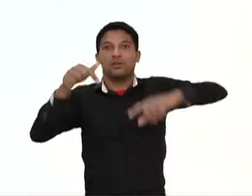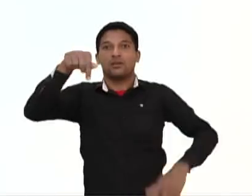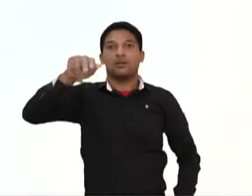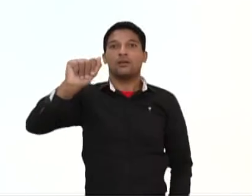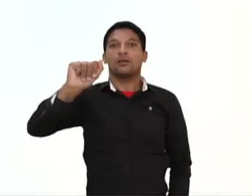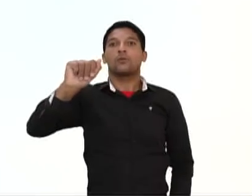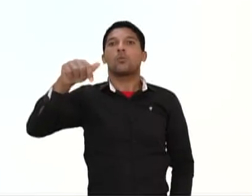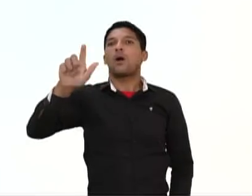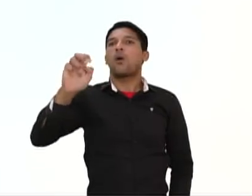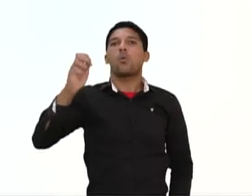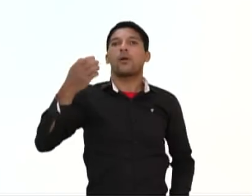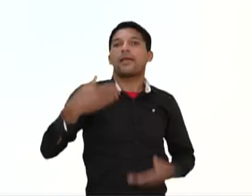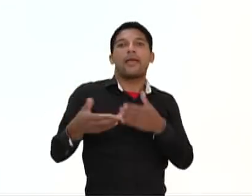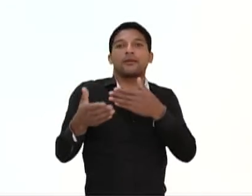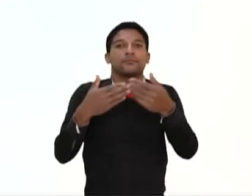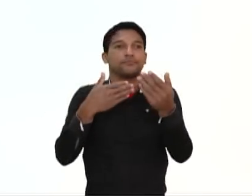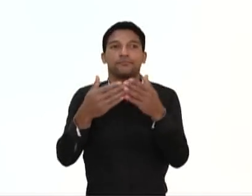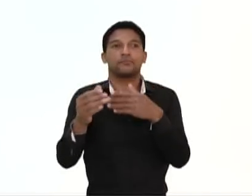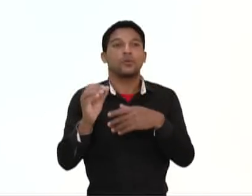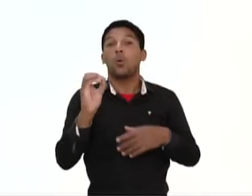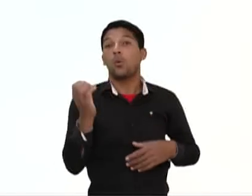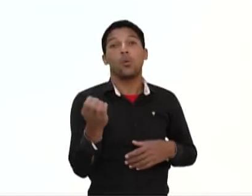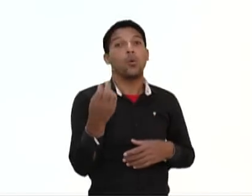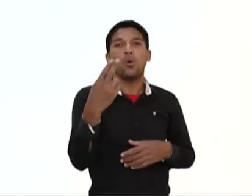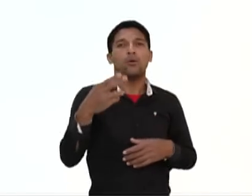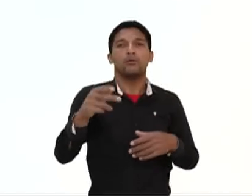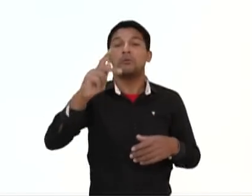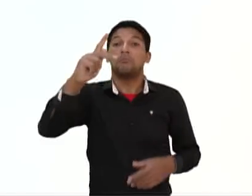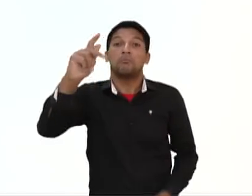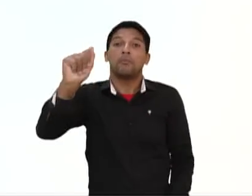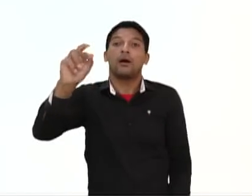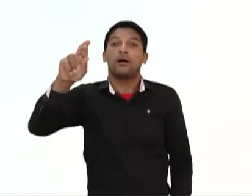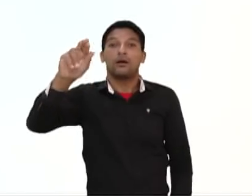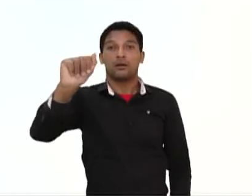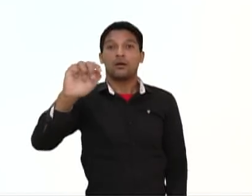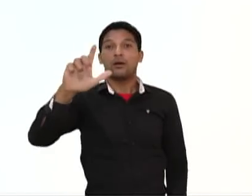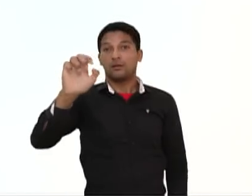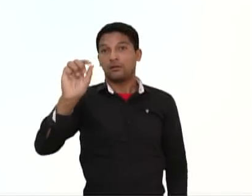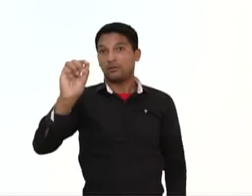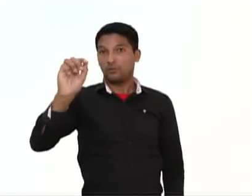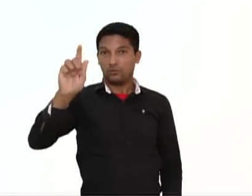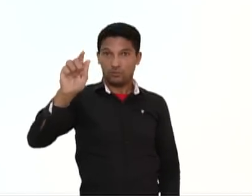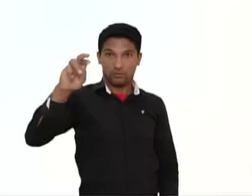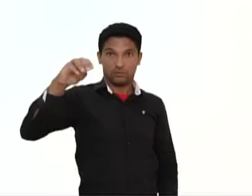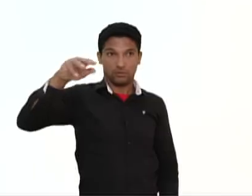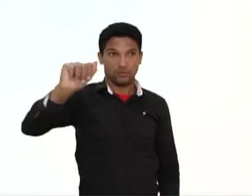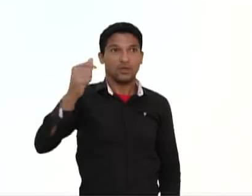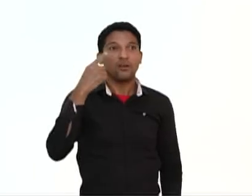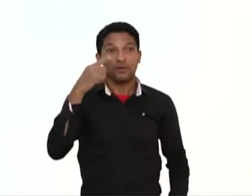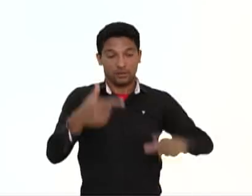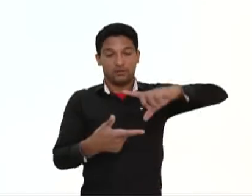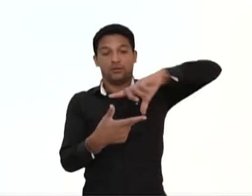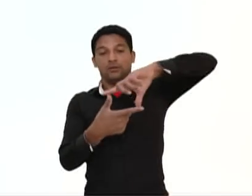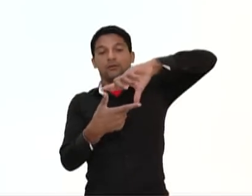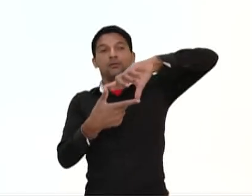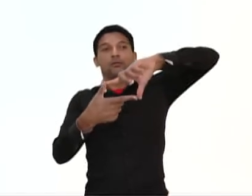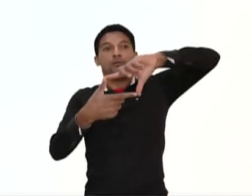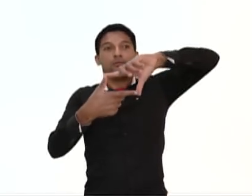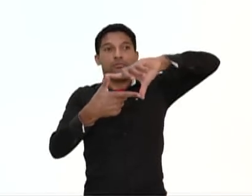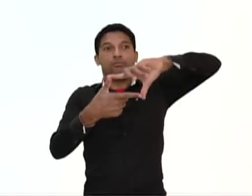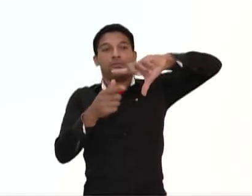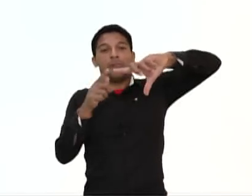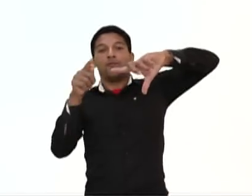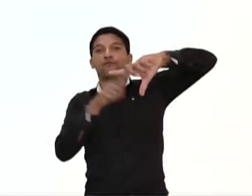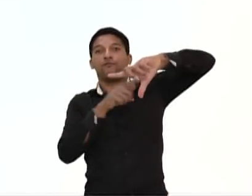Que a gente só chama de paralelogramo. O que ele tem? Ele tem dois pares de lados paralelos e esses pares eles têm medidas